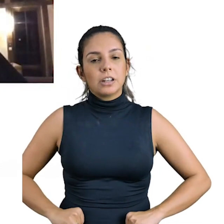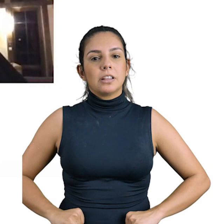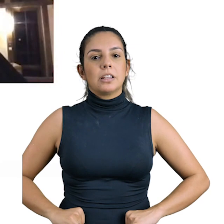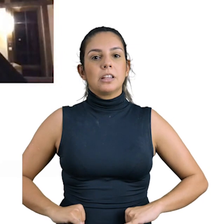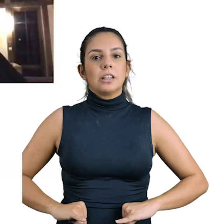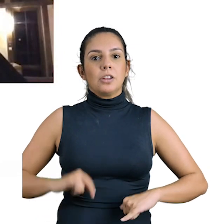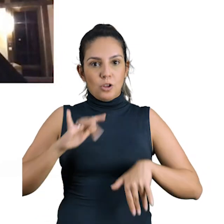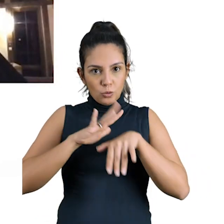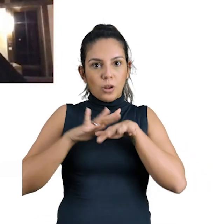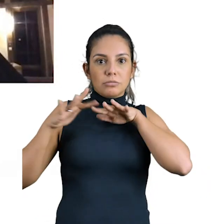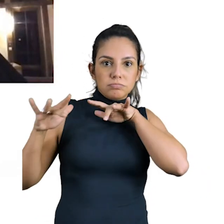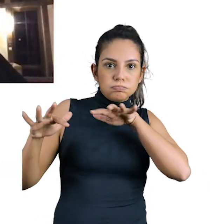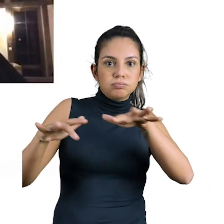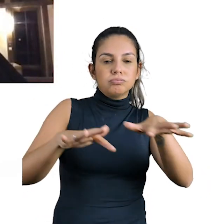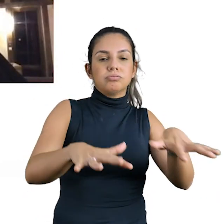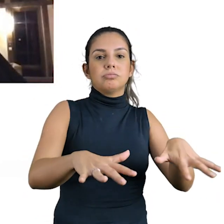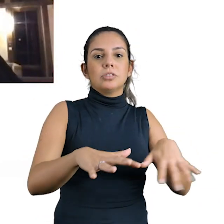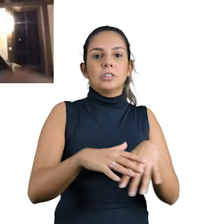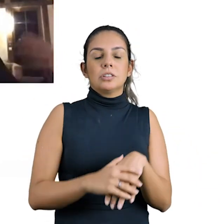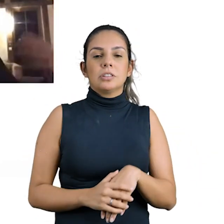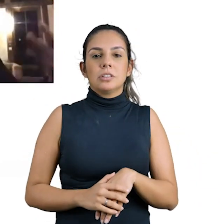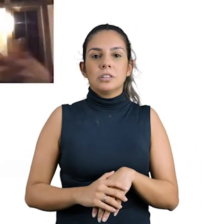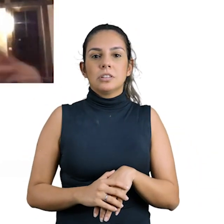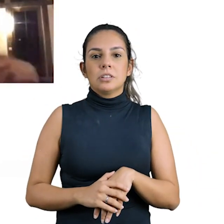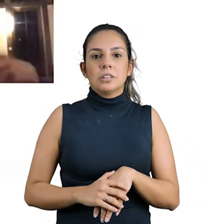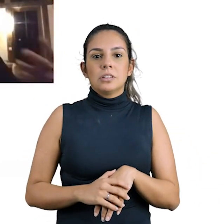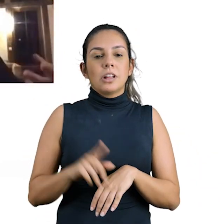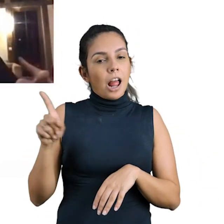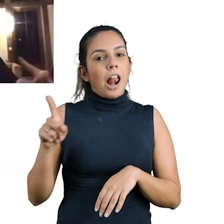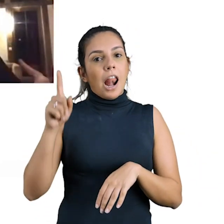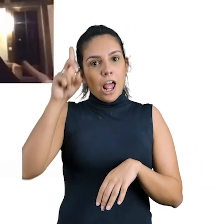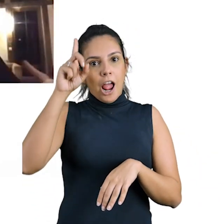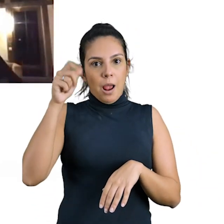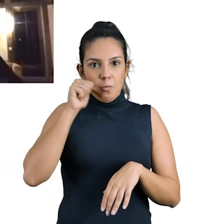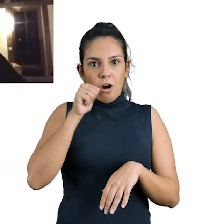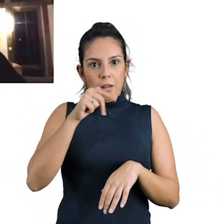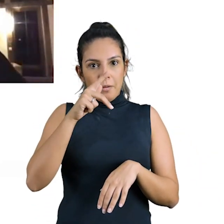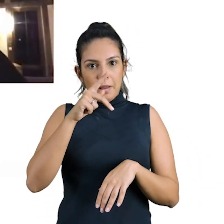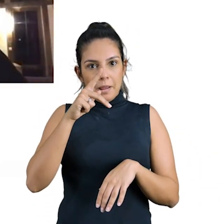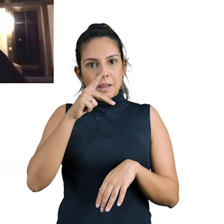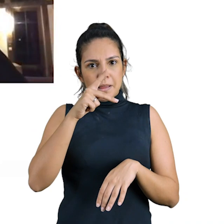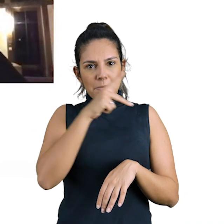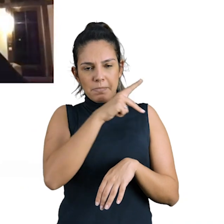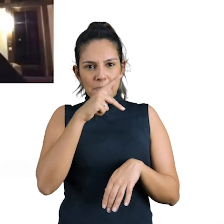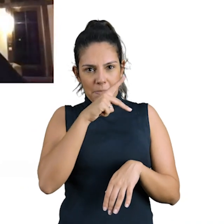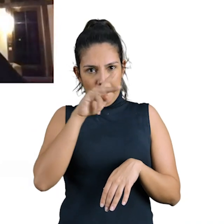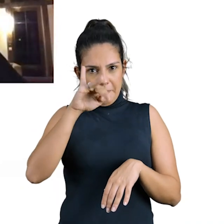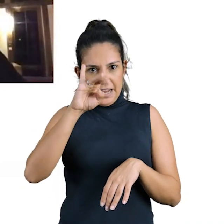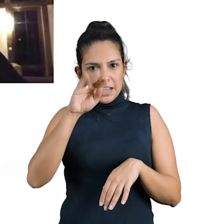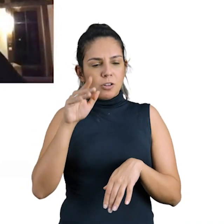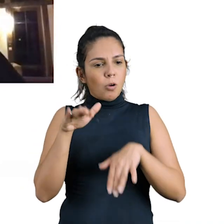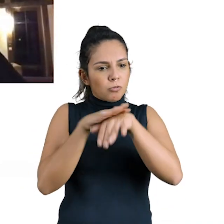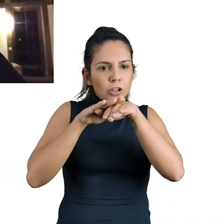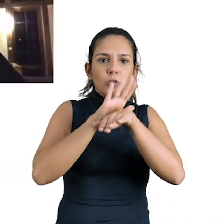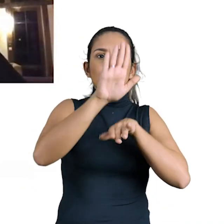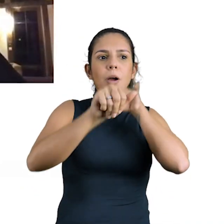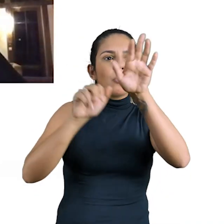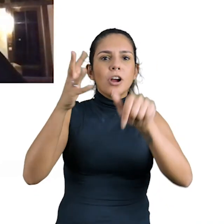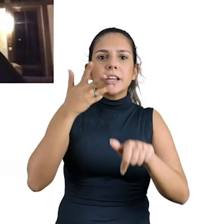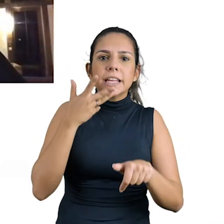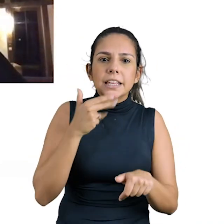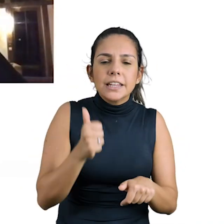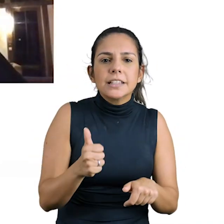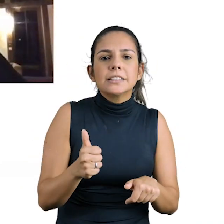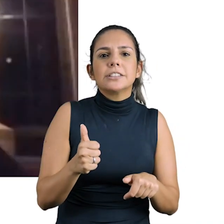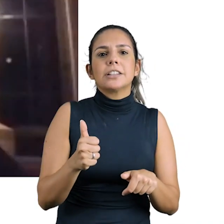com a pandemia, e partindo do suposto que ela podia criar uma cumplicidade. Isso pode parecer ingênuo, também você pode me